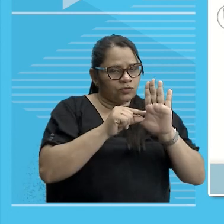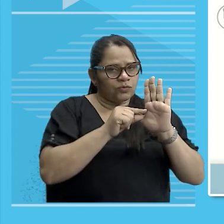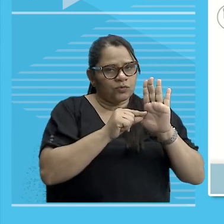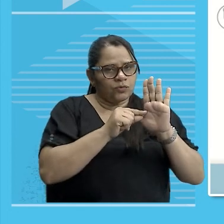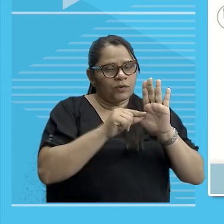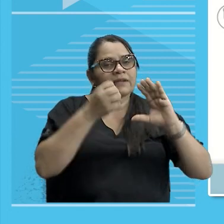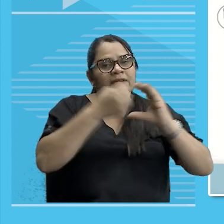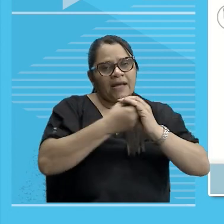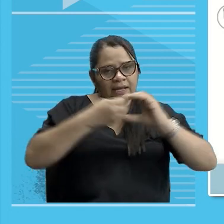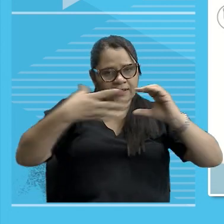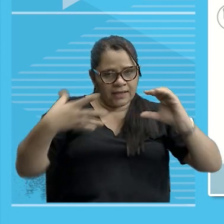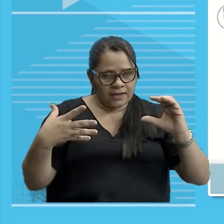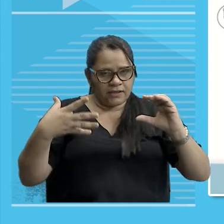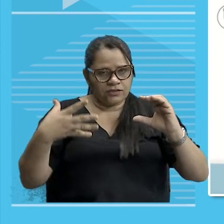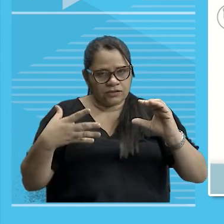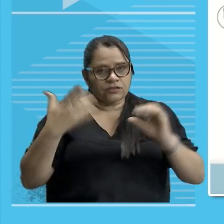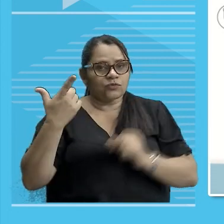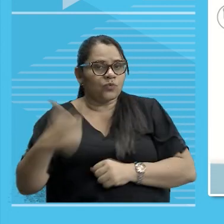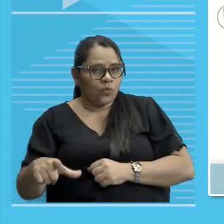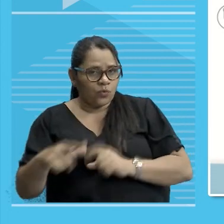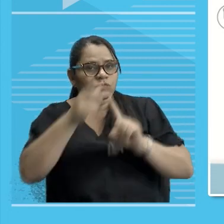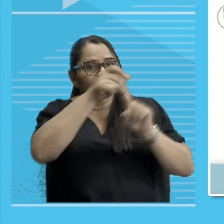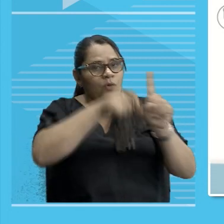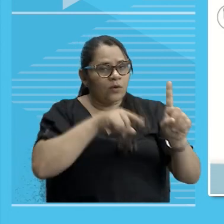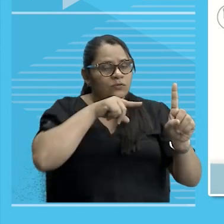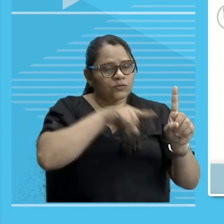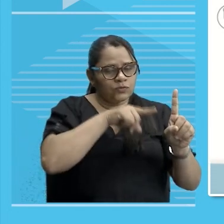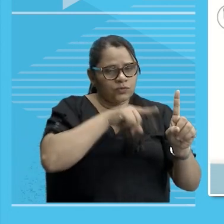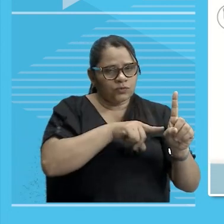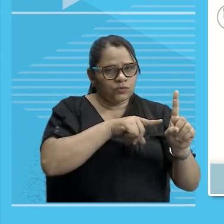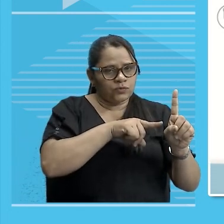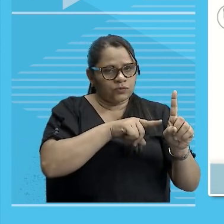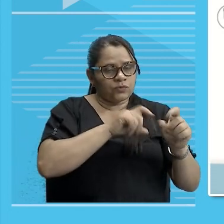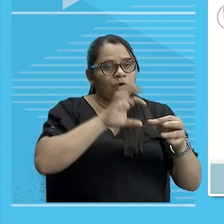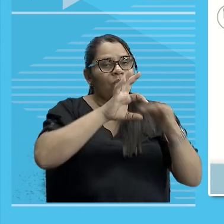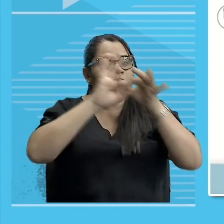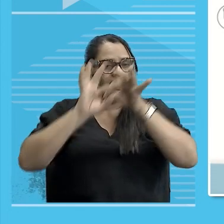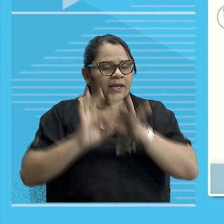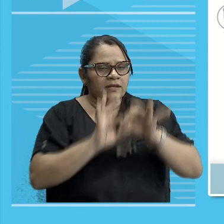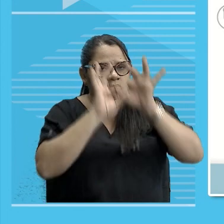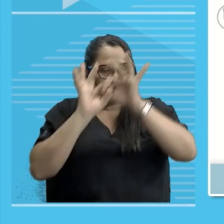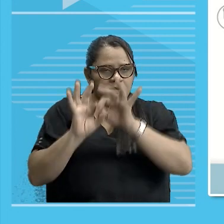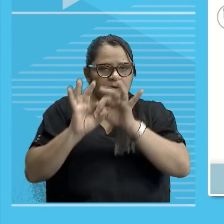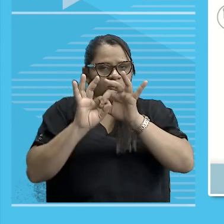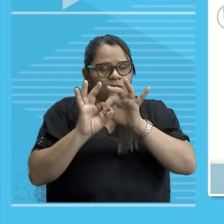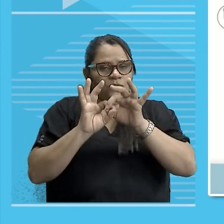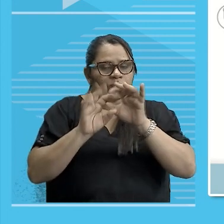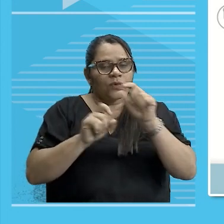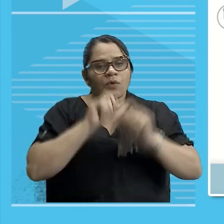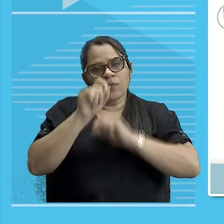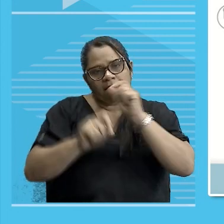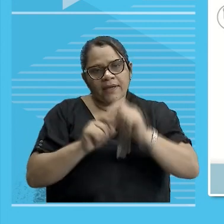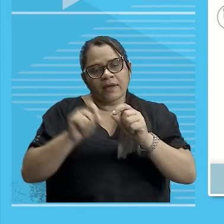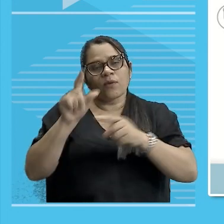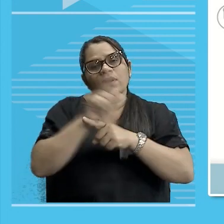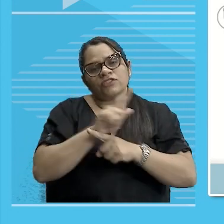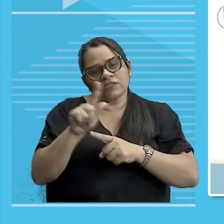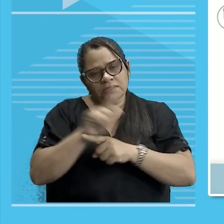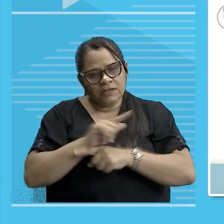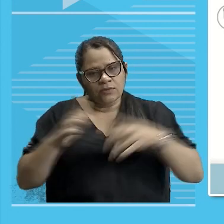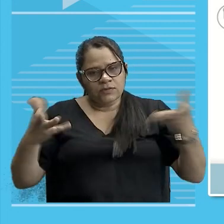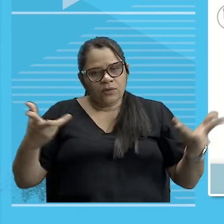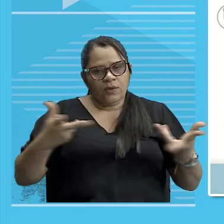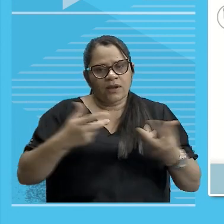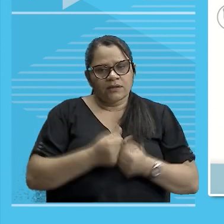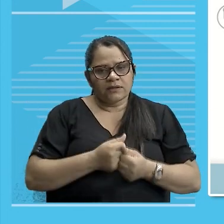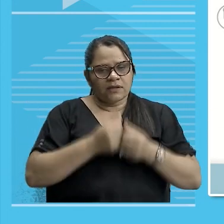as características do autor com a gestão da qualidade